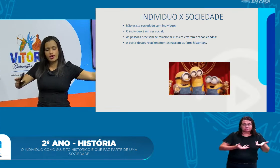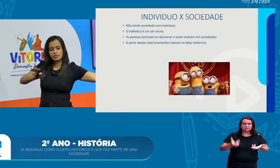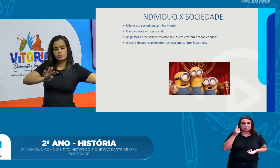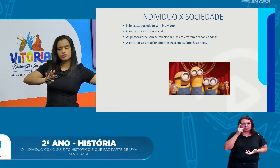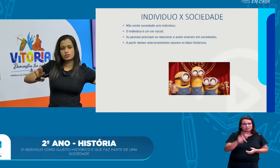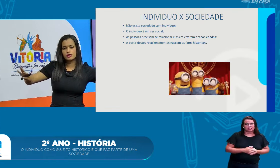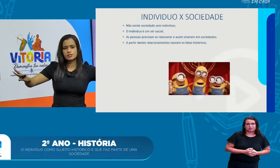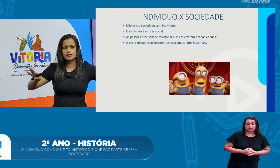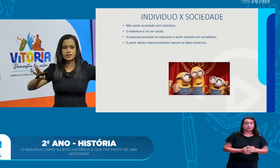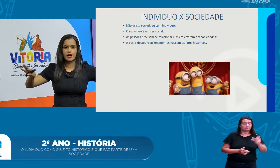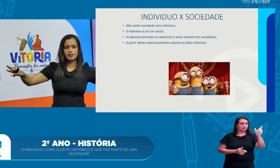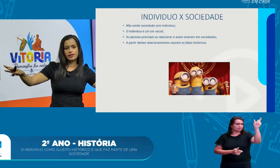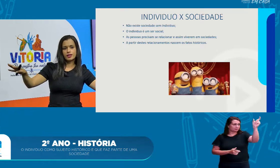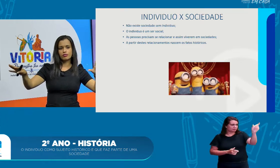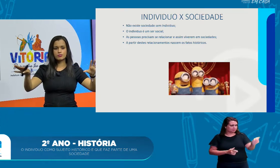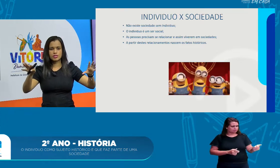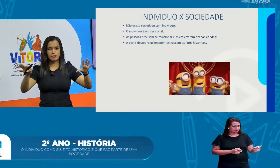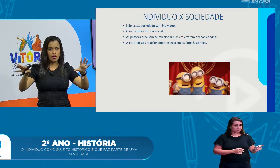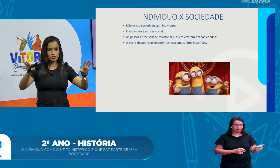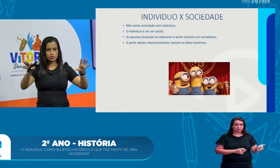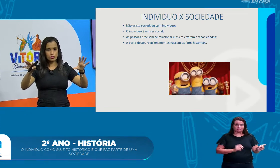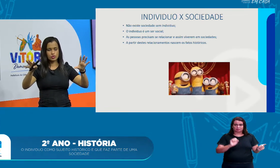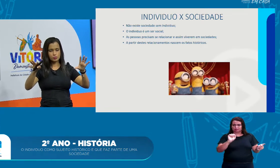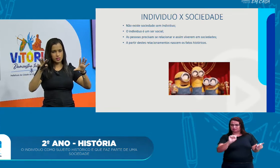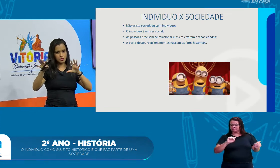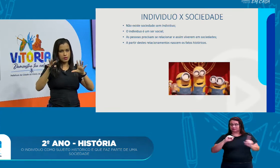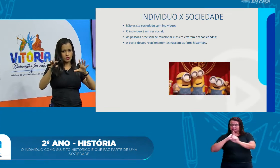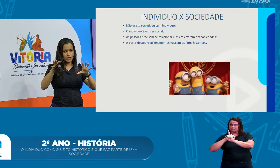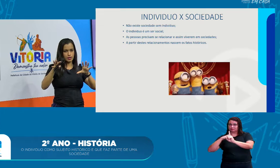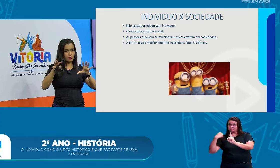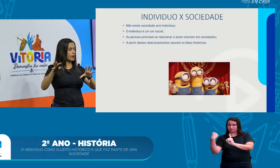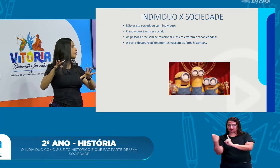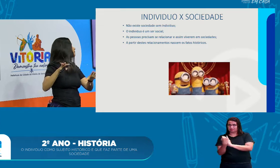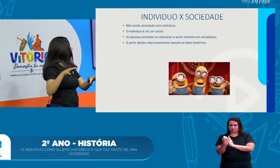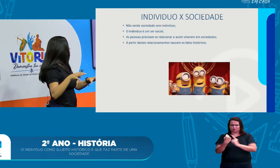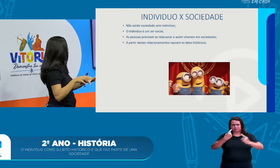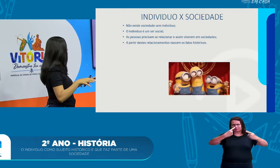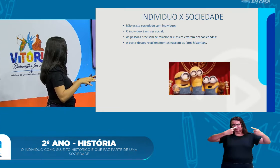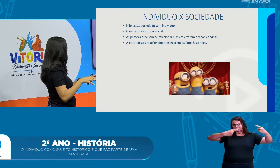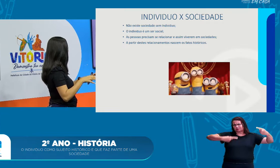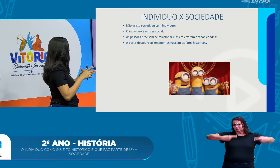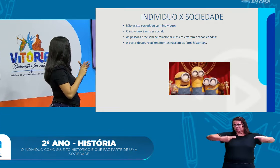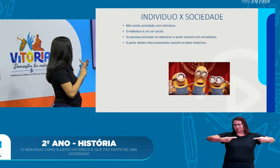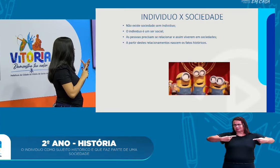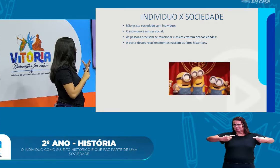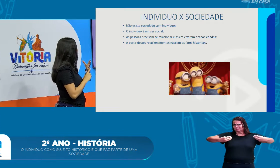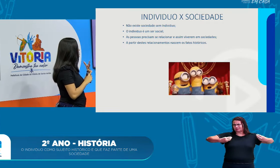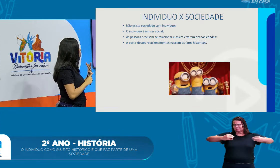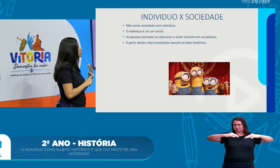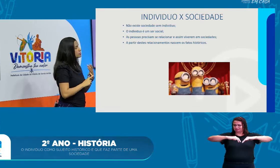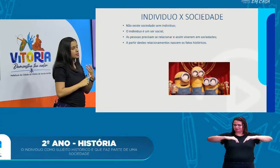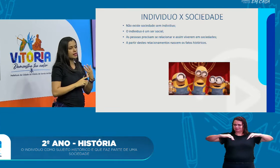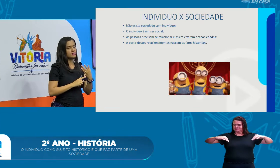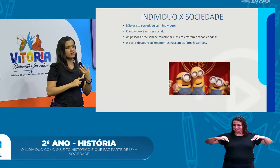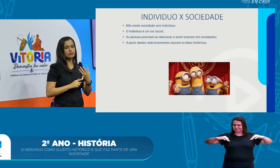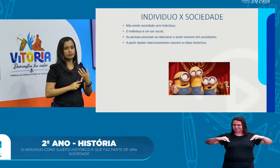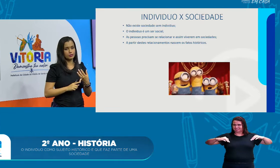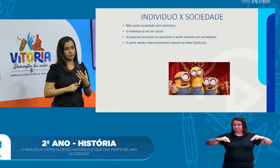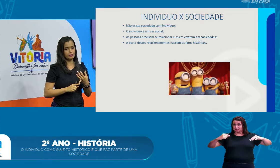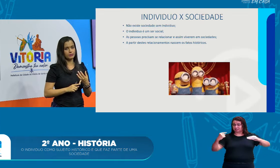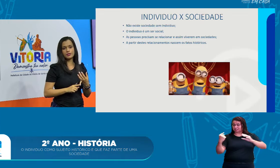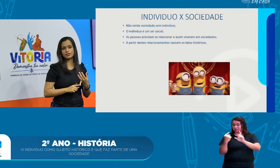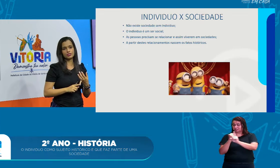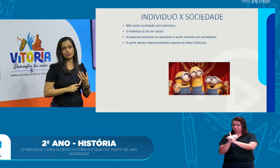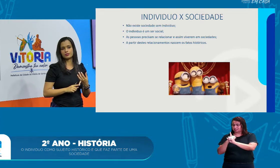Indivíduo versus sociedade. E aí, vamos separar os dois para saber o que cada um é? Vê. Não existe sociedade sem